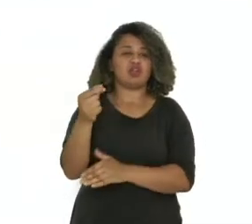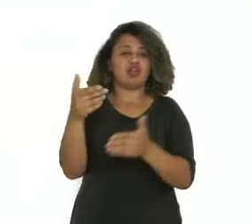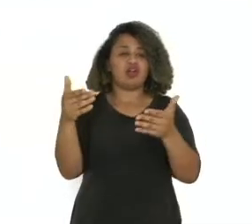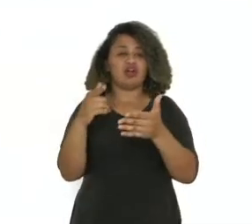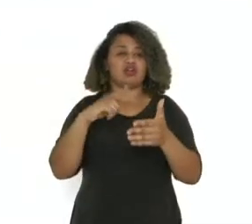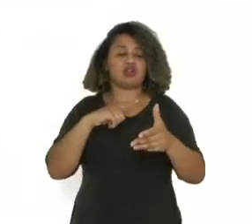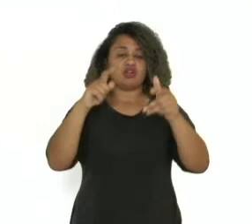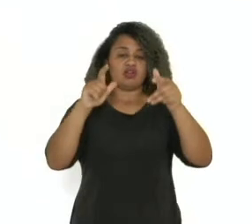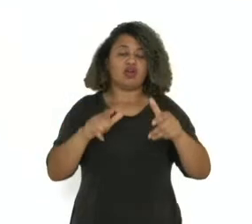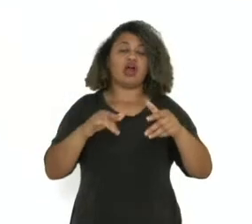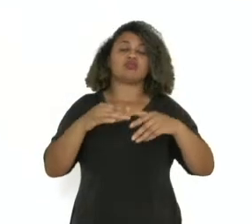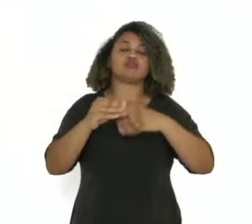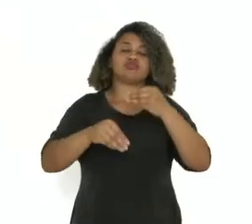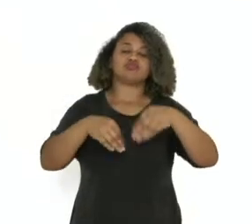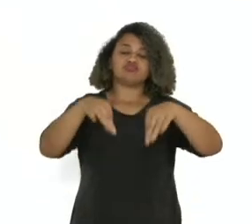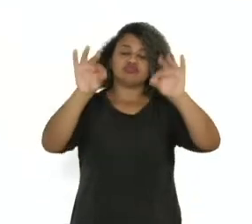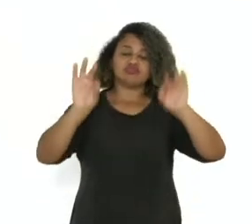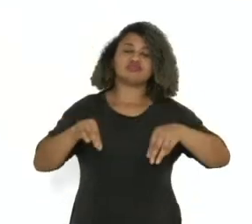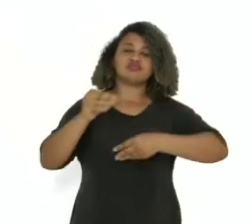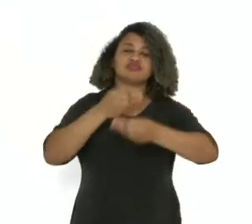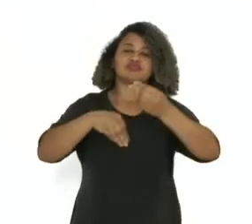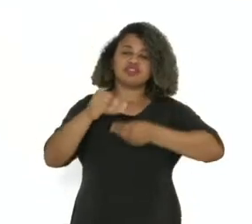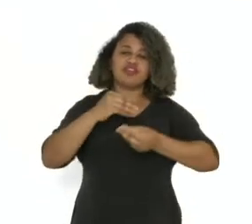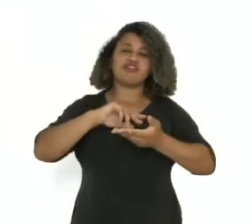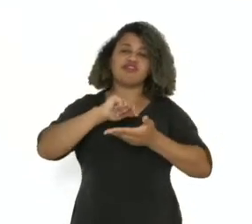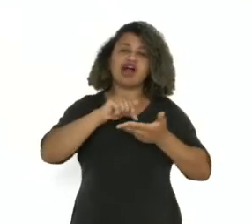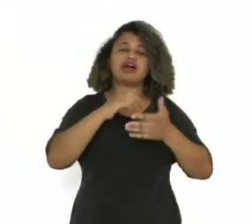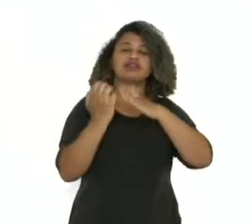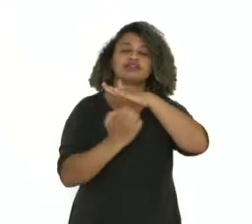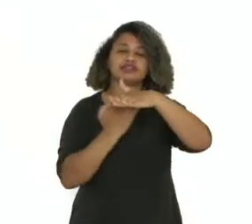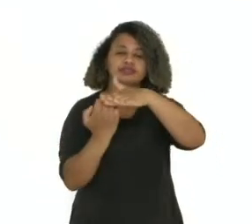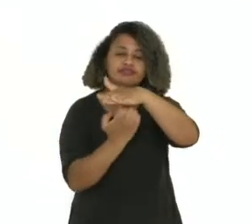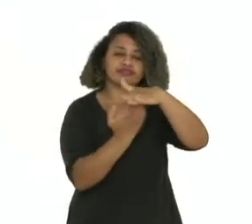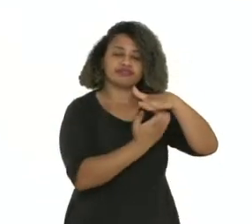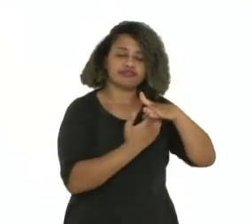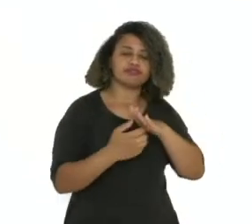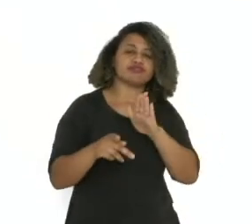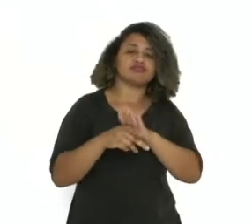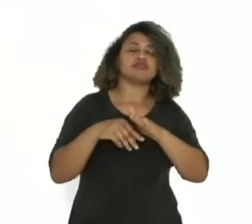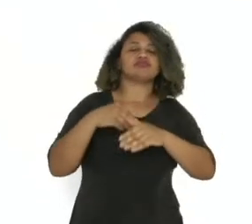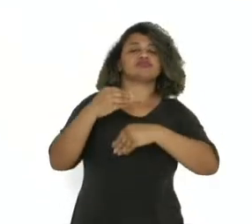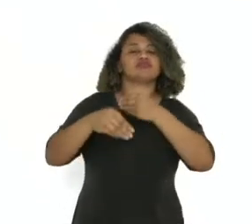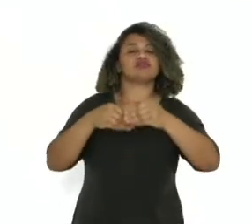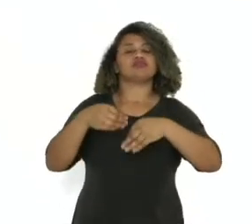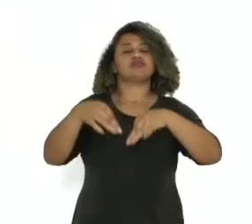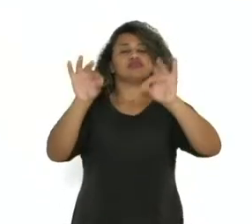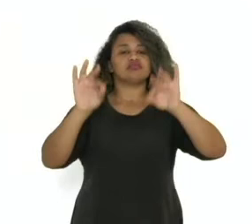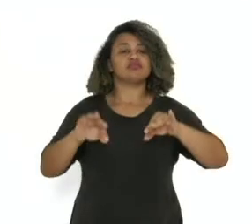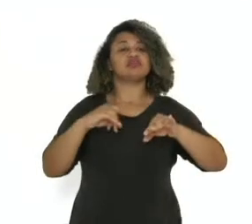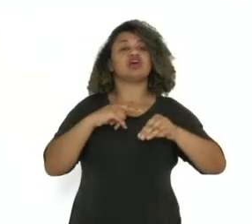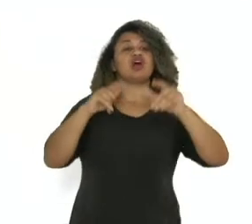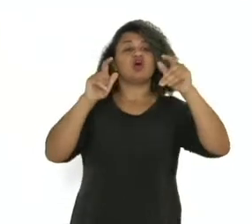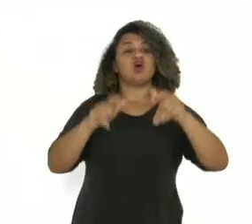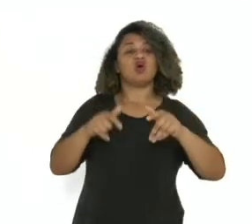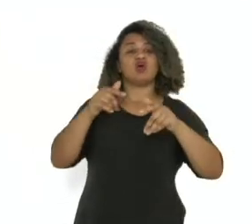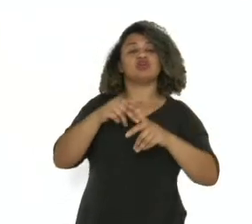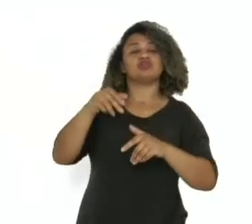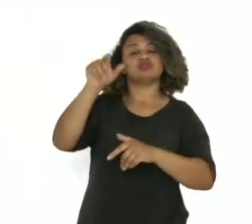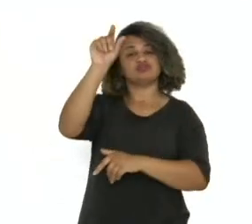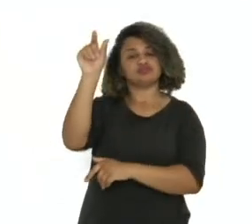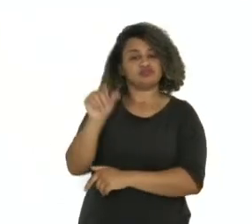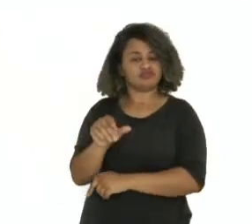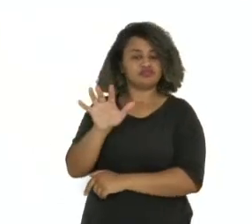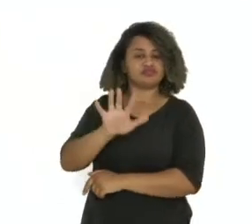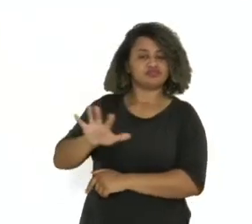têxtil consolidado, ou seja, várias fábricas de tecidos estão presentes nesta